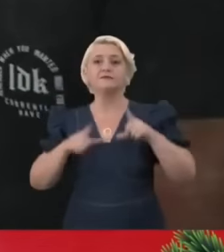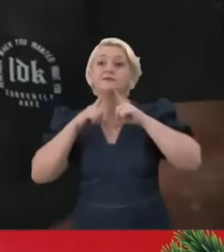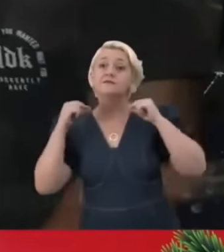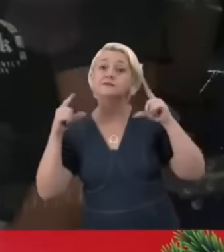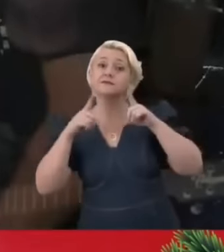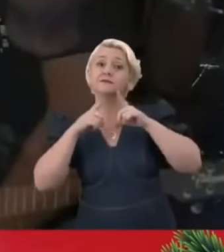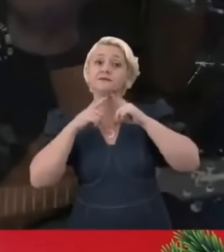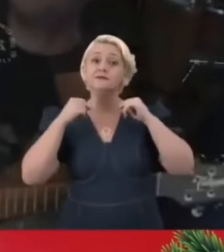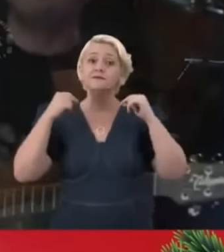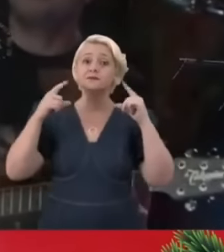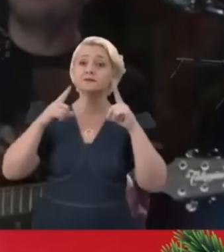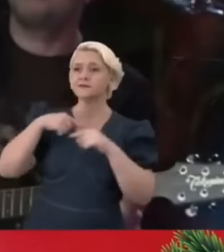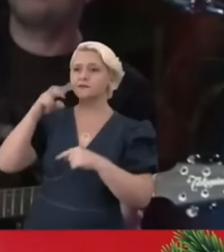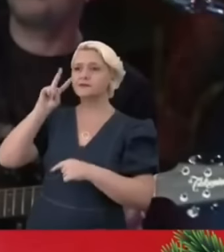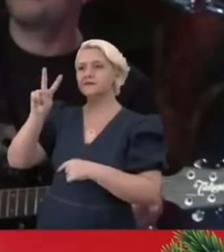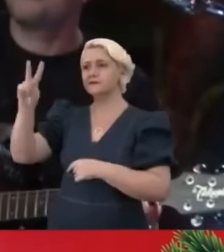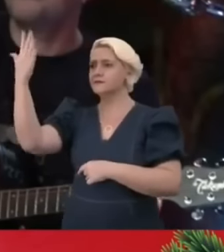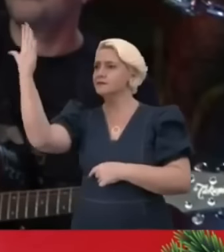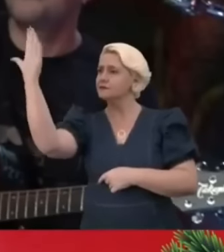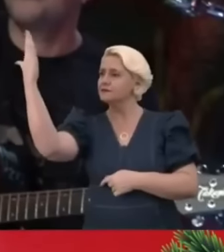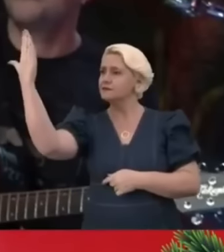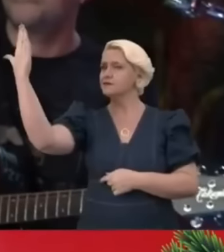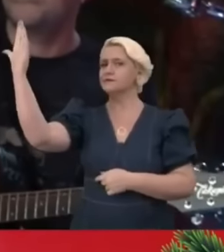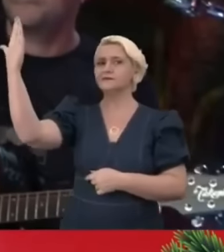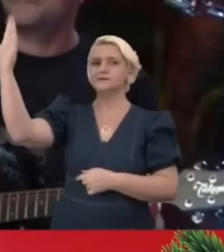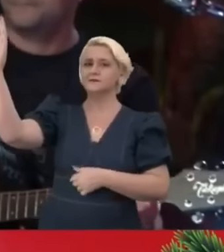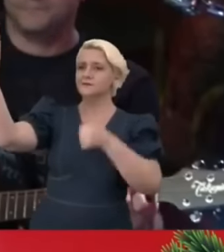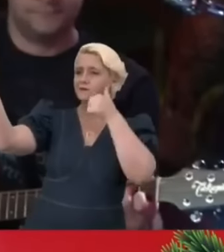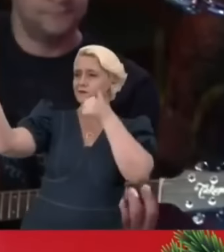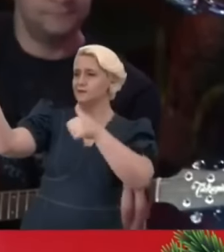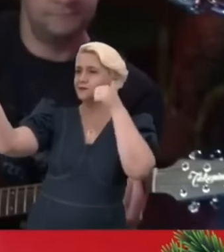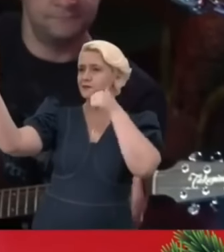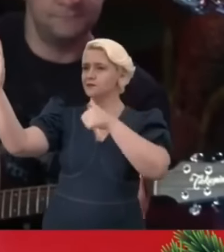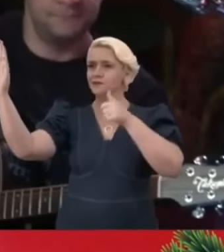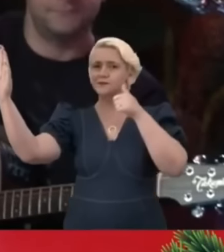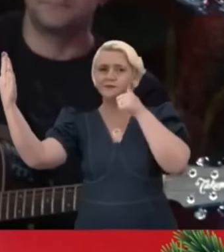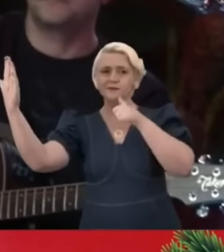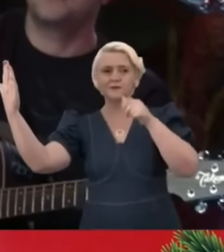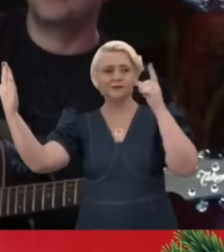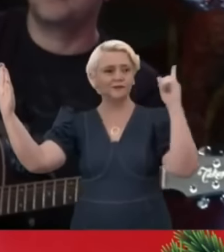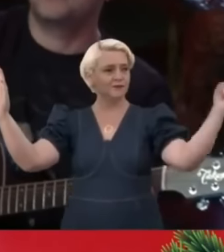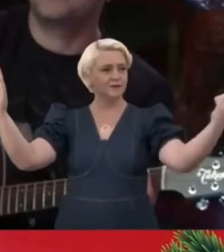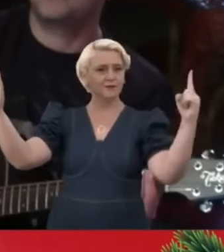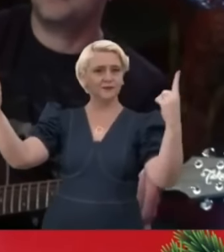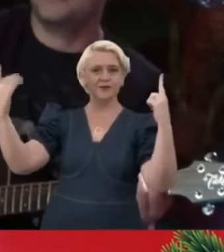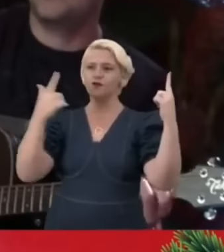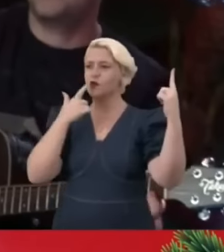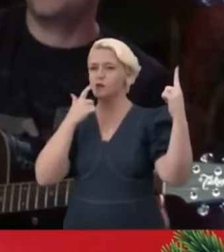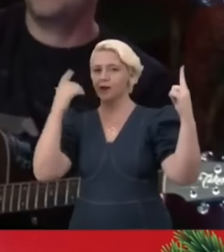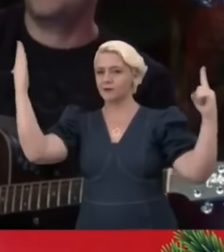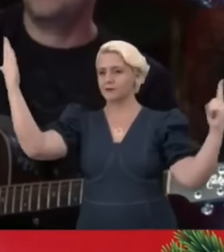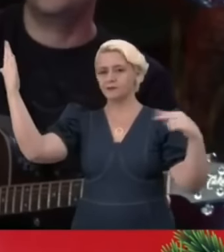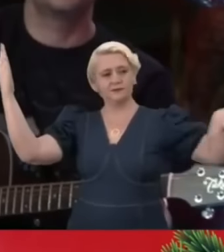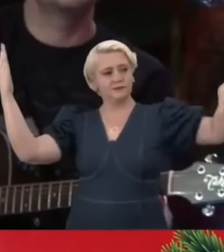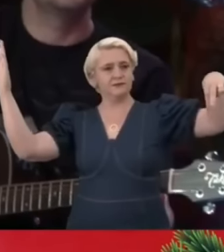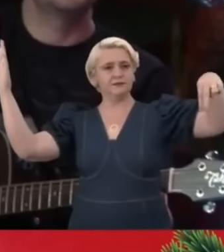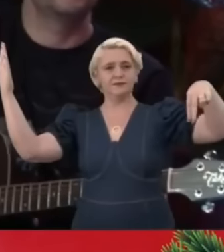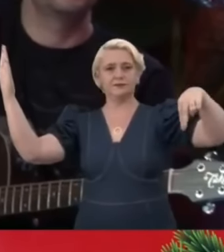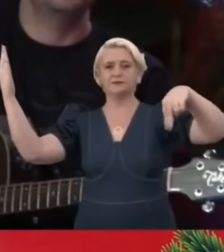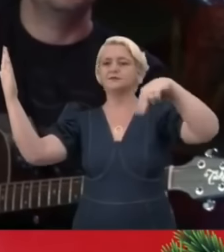Garçom, olhe pelo espelho, a dama de vermelho que vai se levantar.